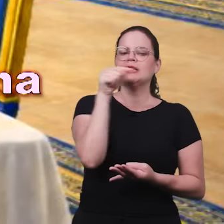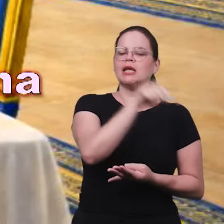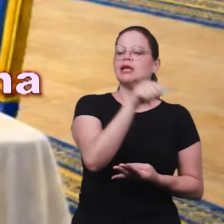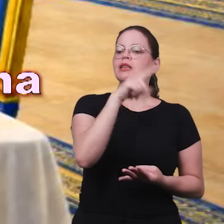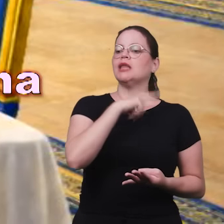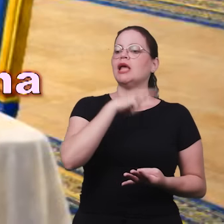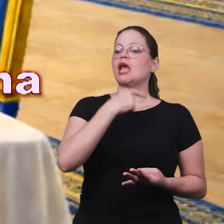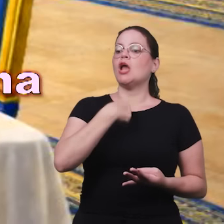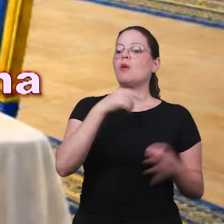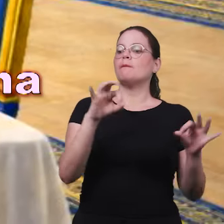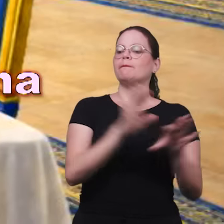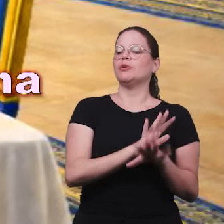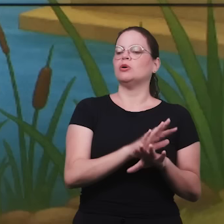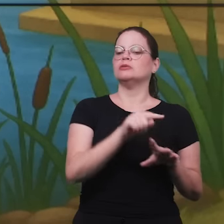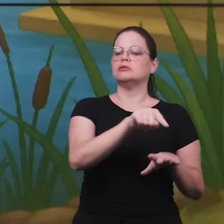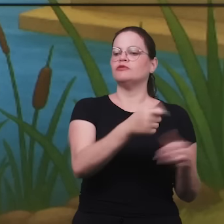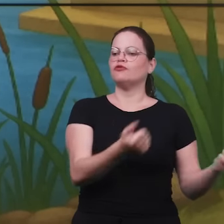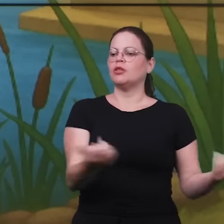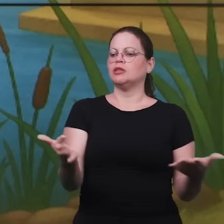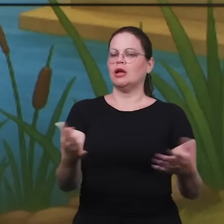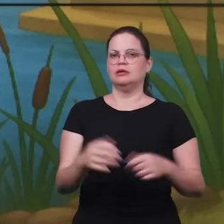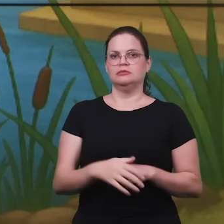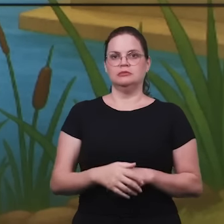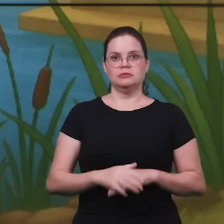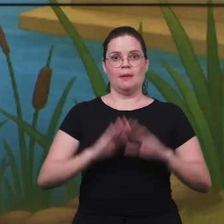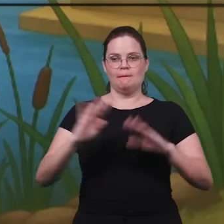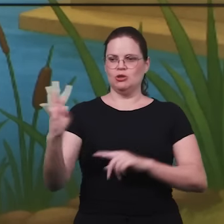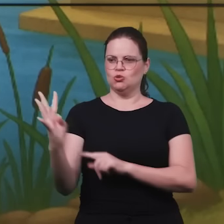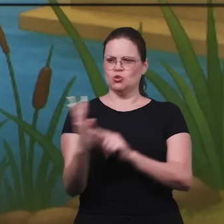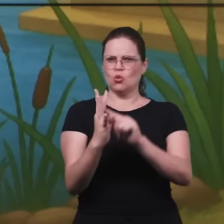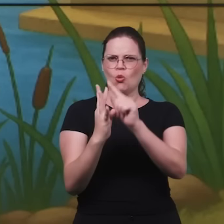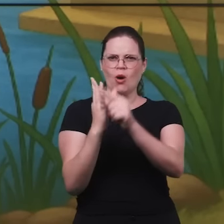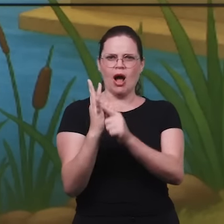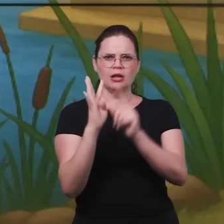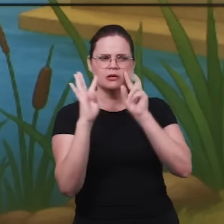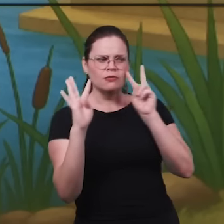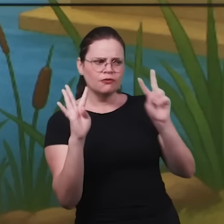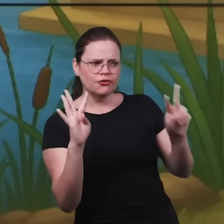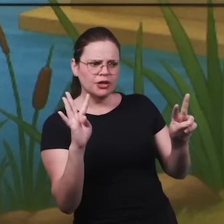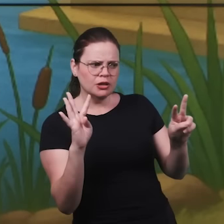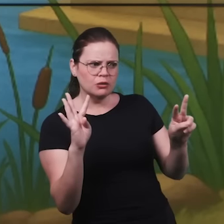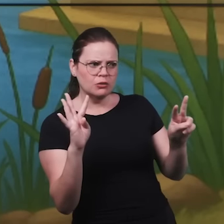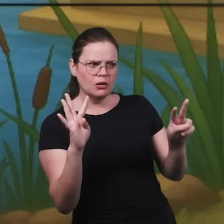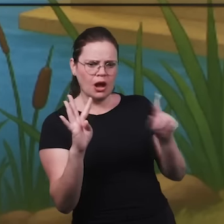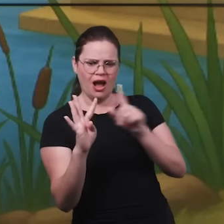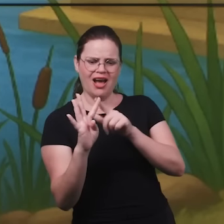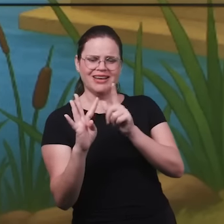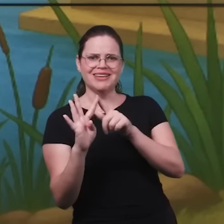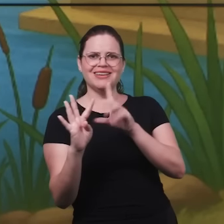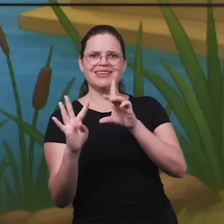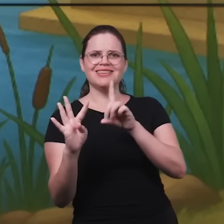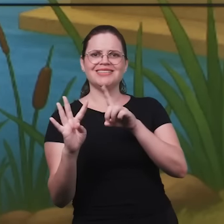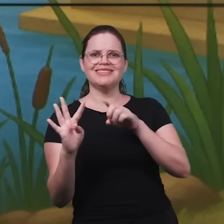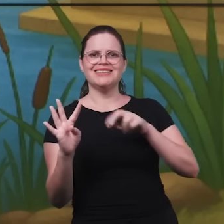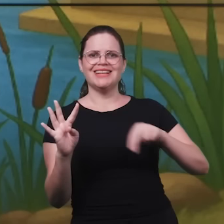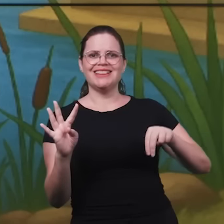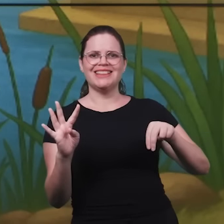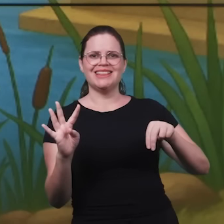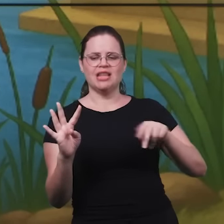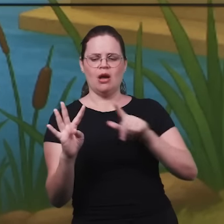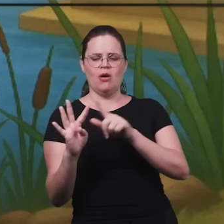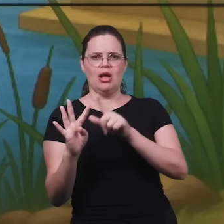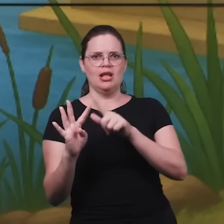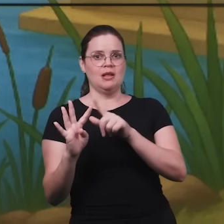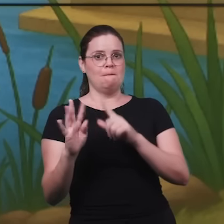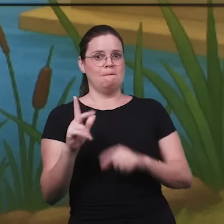comer. Mas, diante de tudo aquilo que Daniel estava vivendo, ele tomou uma decisão